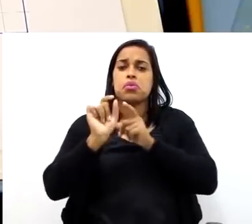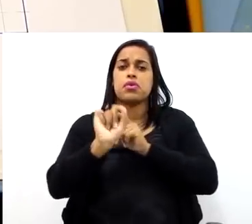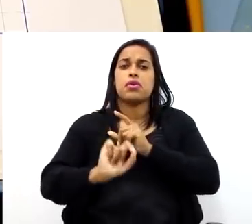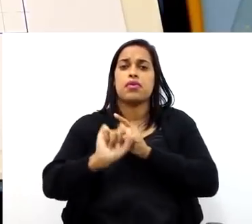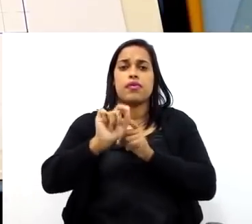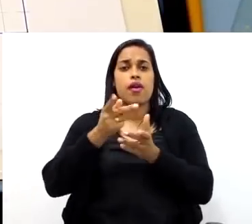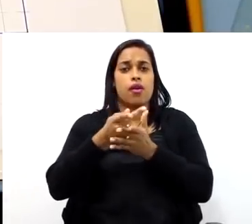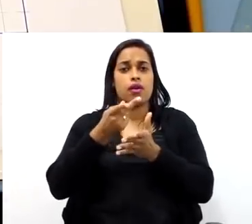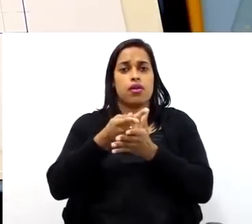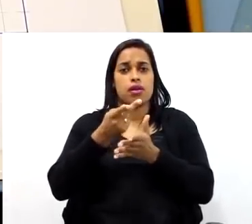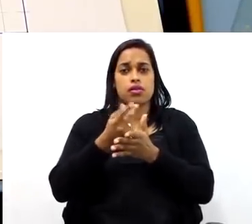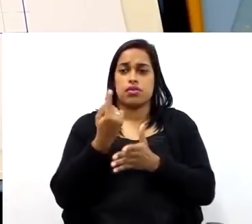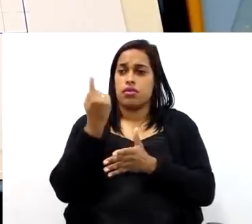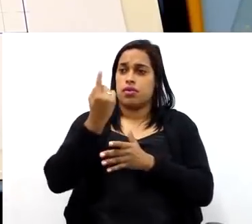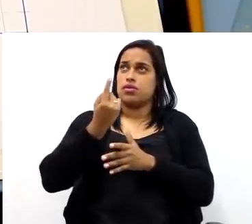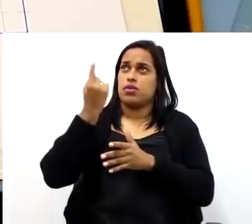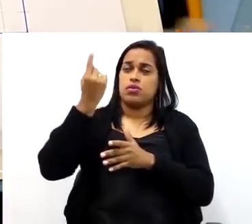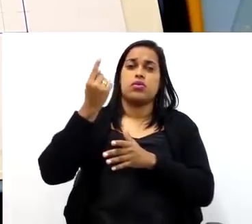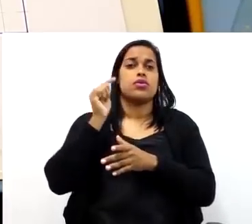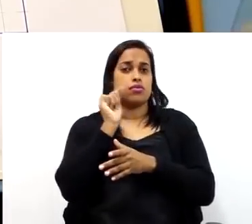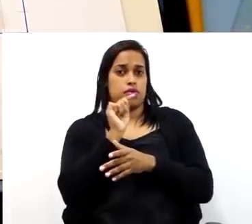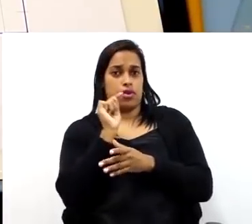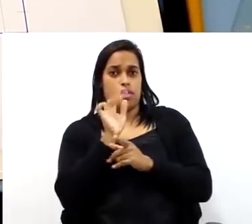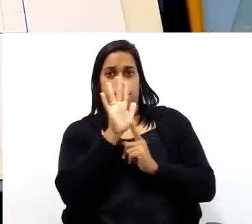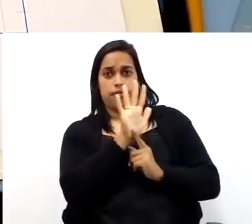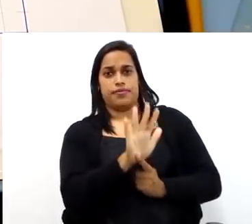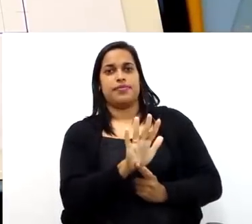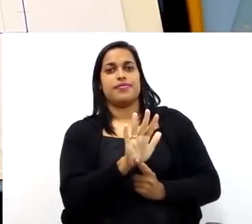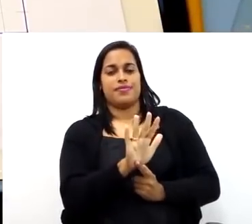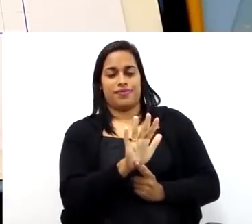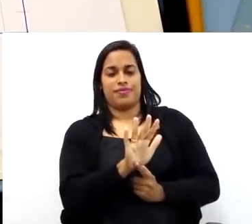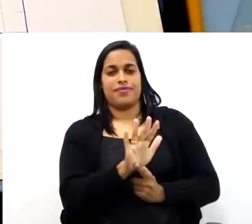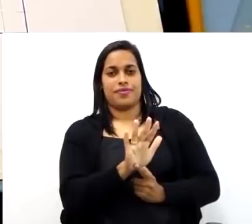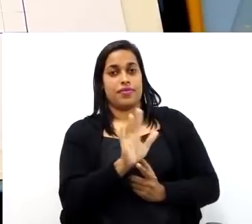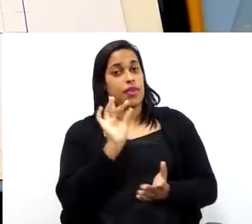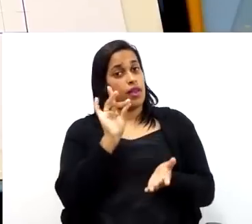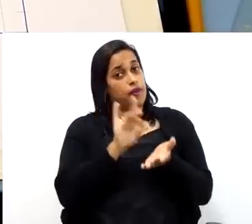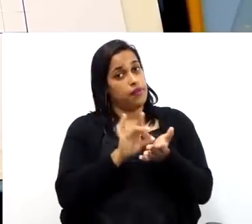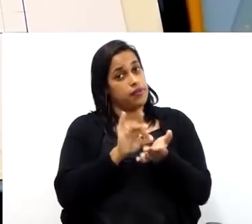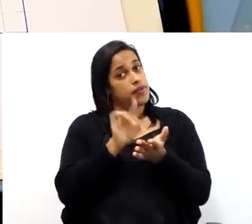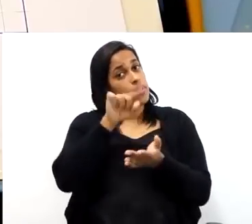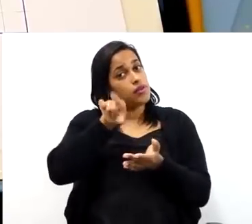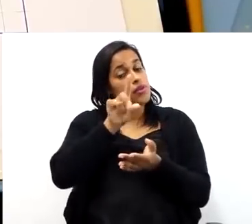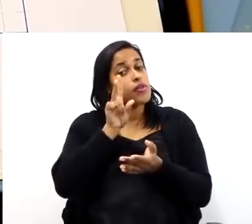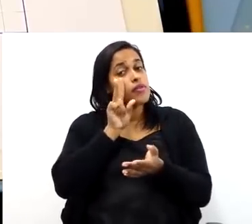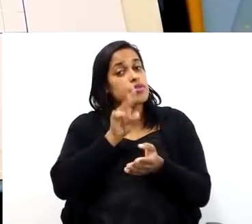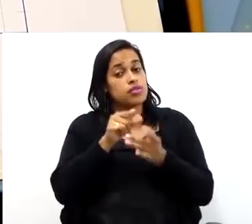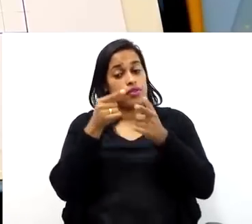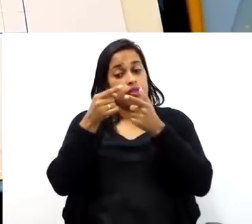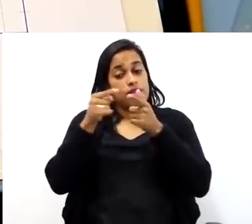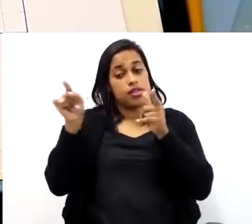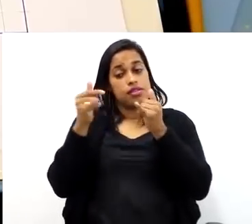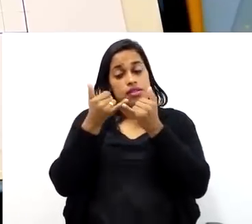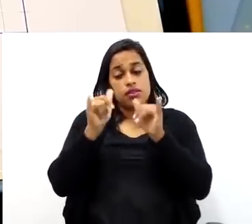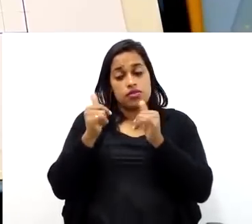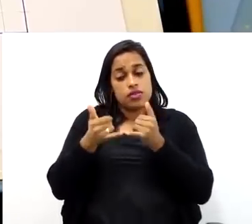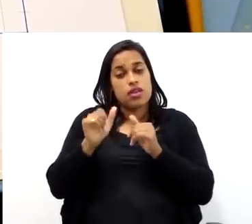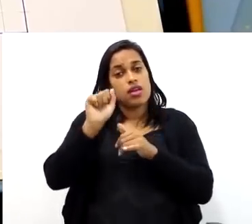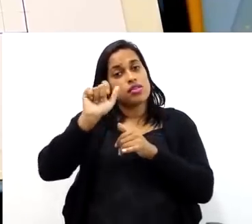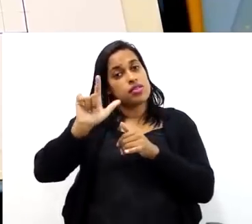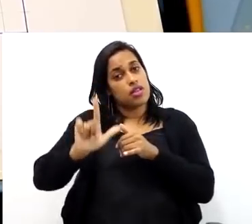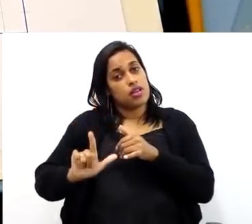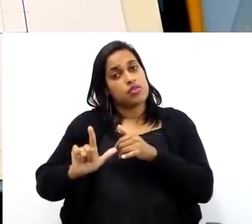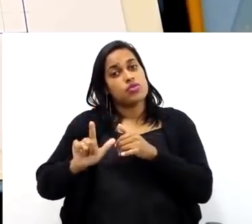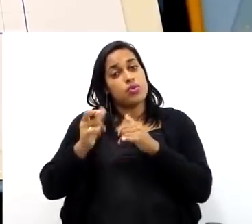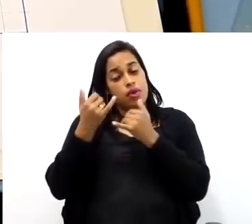profundidades. E o que é que vai acontecer com as minhas alturas? Elas estão aqui. Na verdade, o que vocês estão